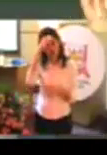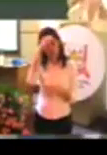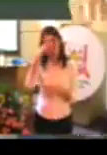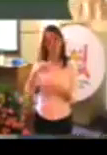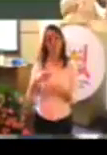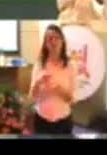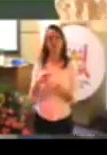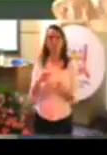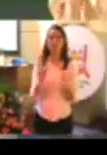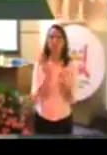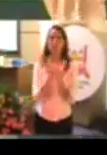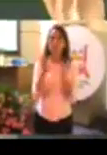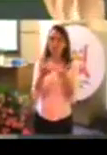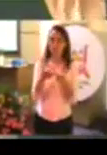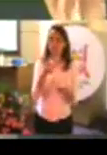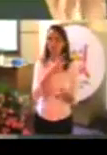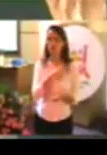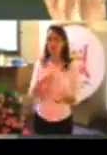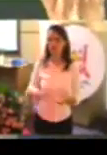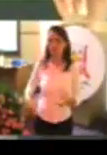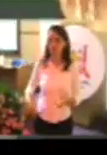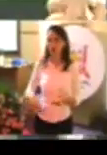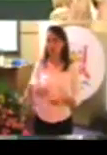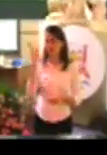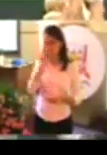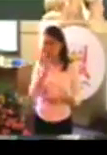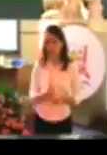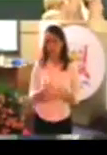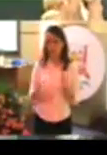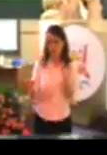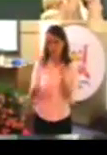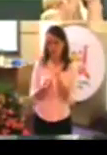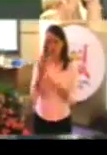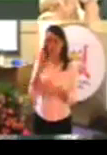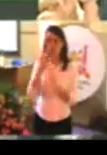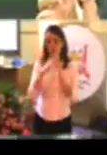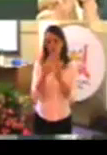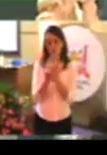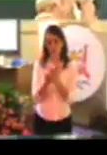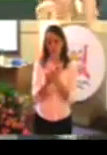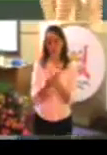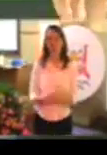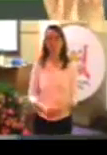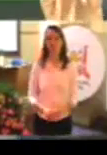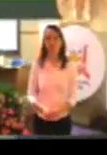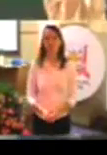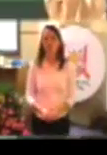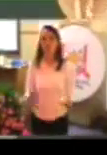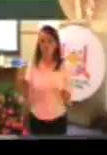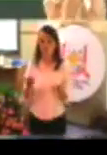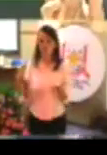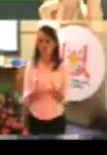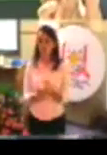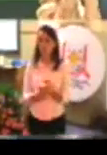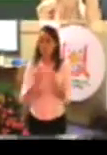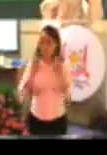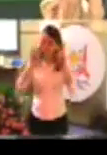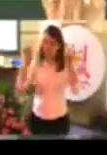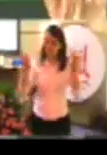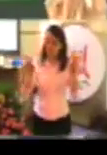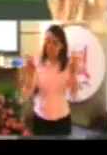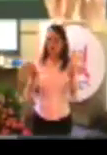ocorrendo no Poder Legislativo brasileiro, com a criação dessa escola. vou abrir um